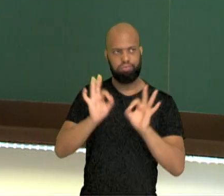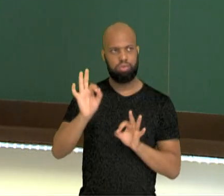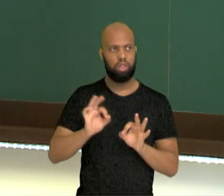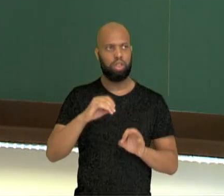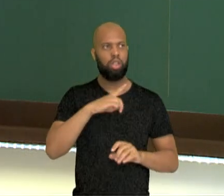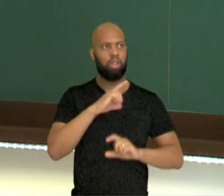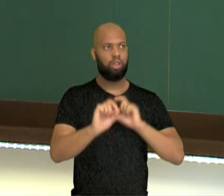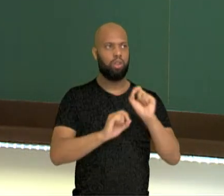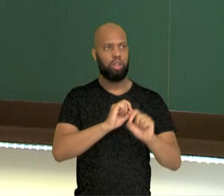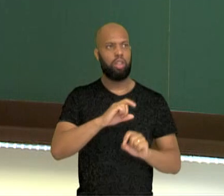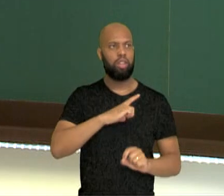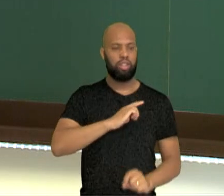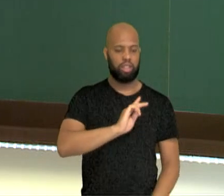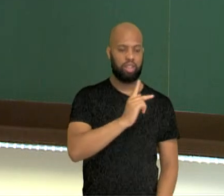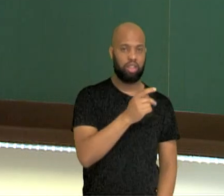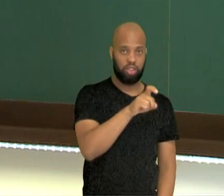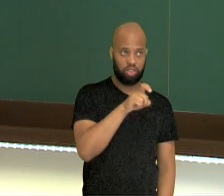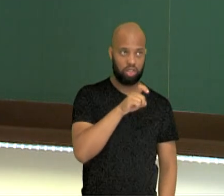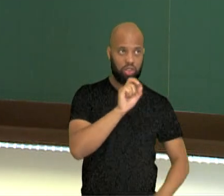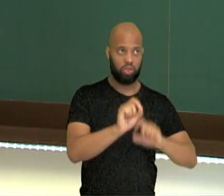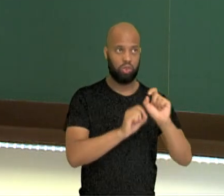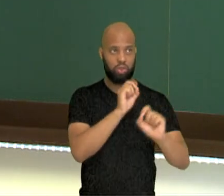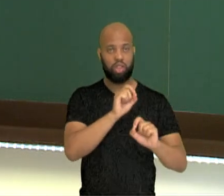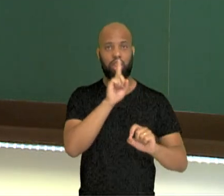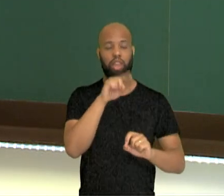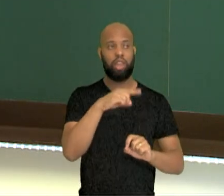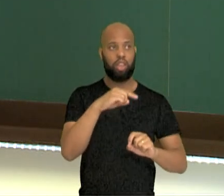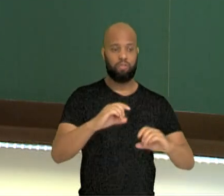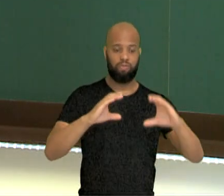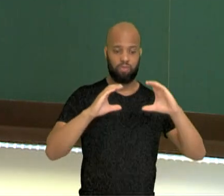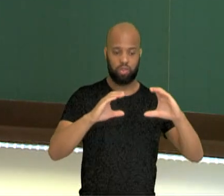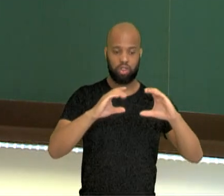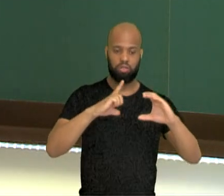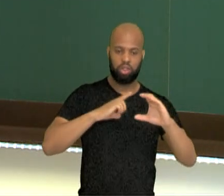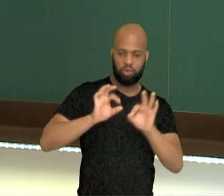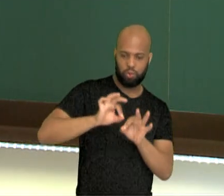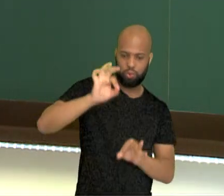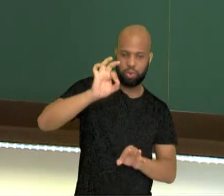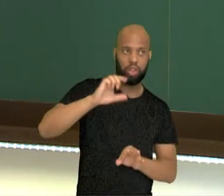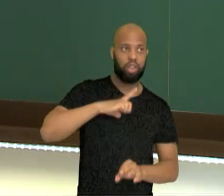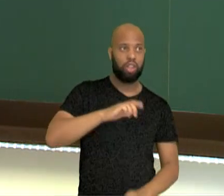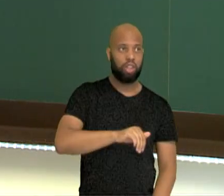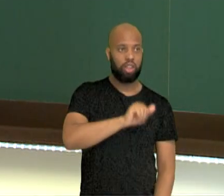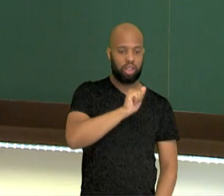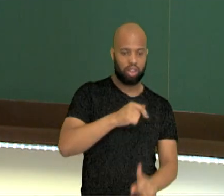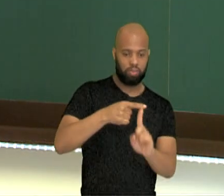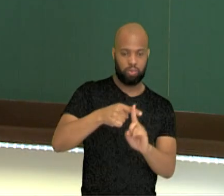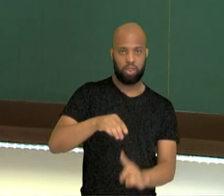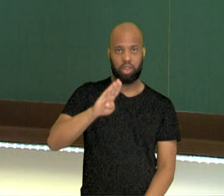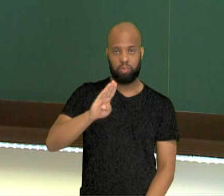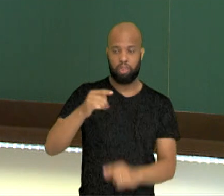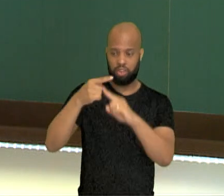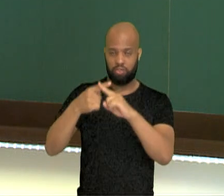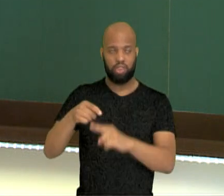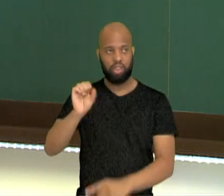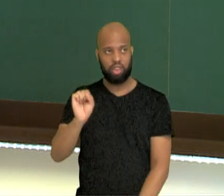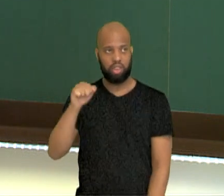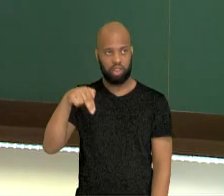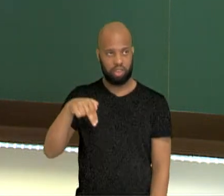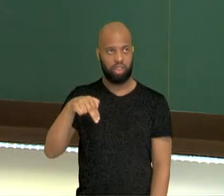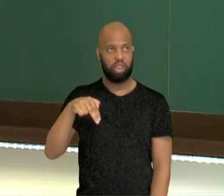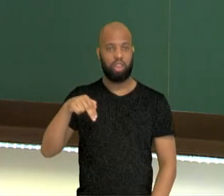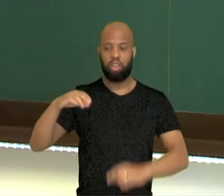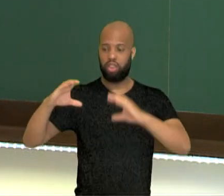nós teremos o h de x, que seria a função relacionada à altura, a mais b vezes seno